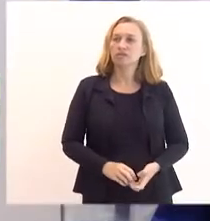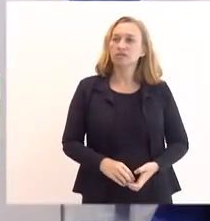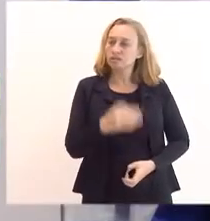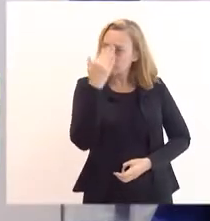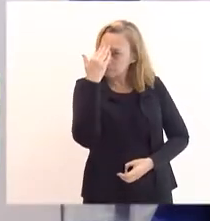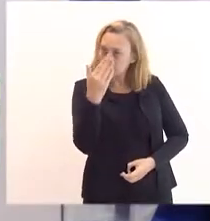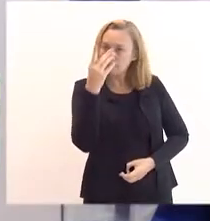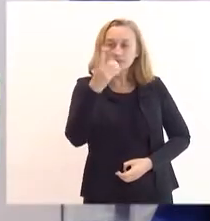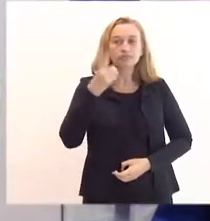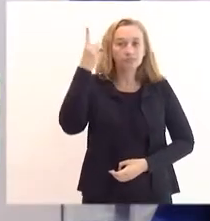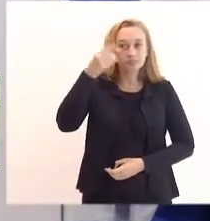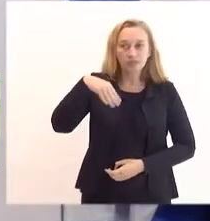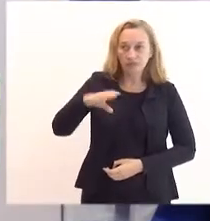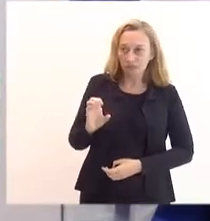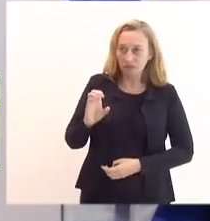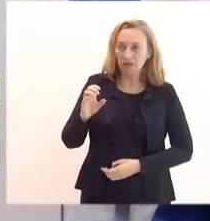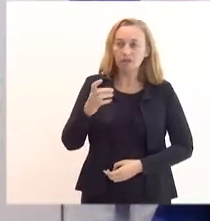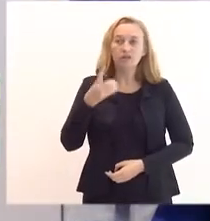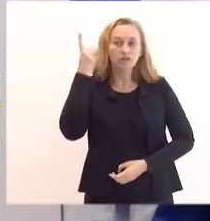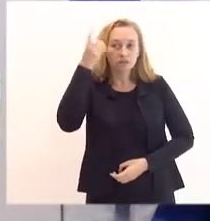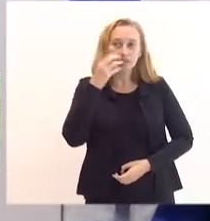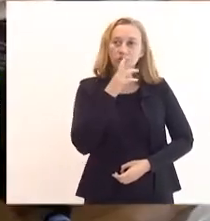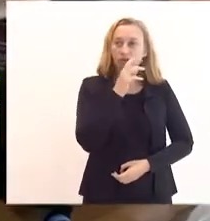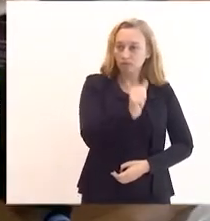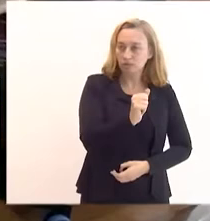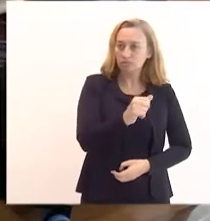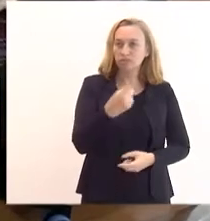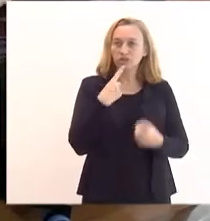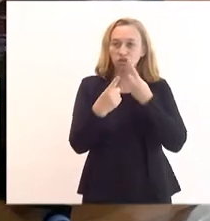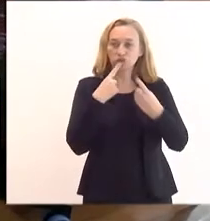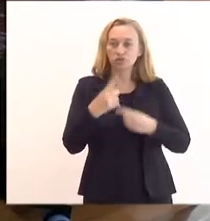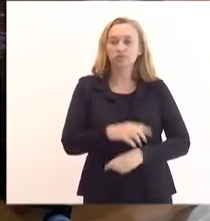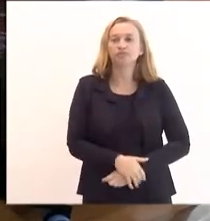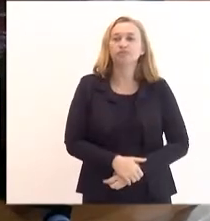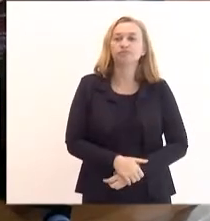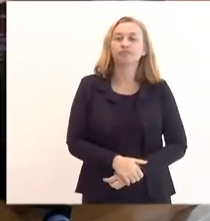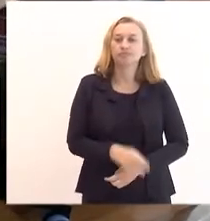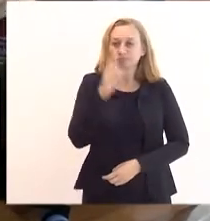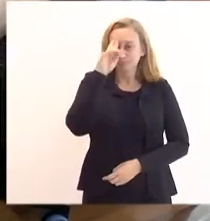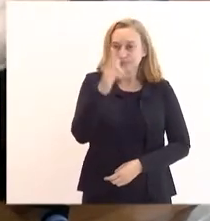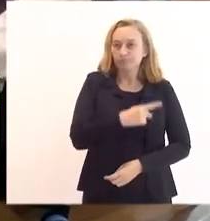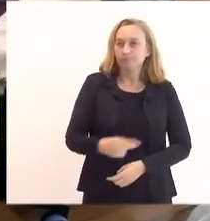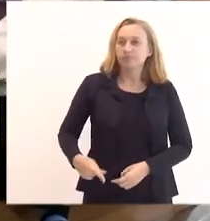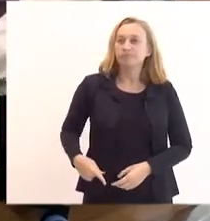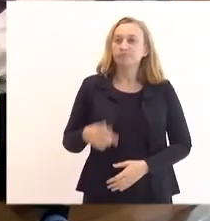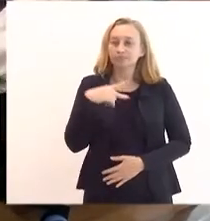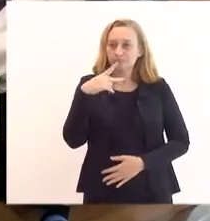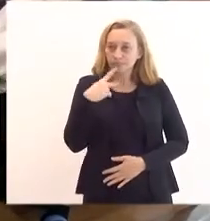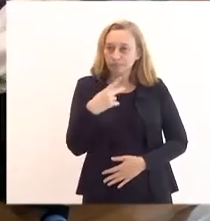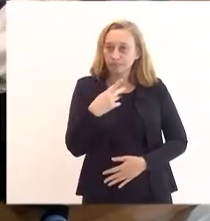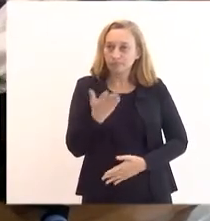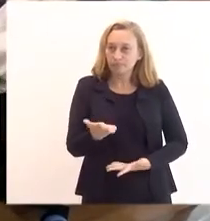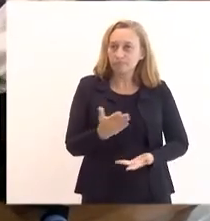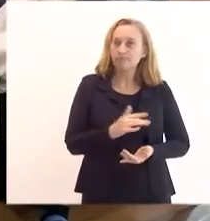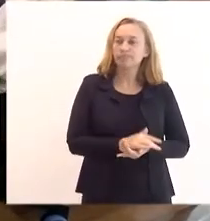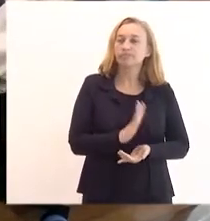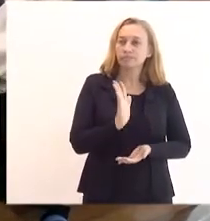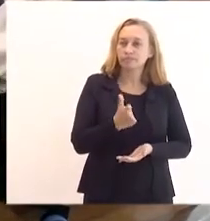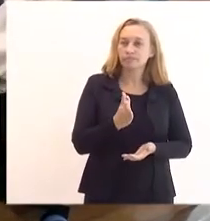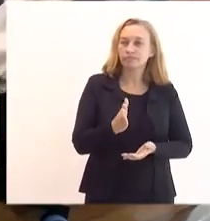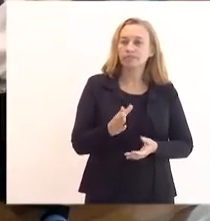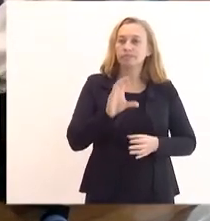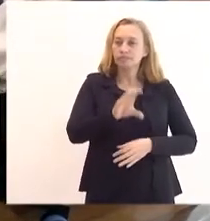Obrigado, deputado Mink. Deputado Rodrigo Amorim, para discutir. Presidente, eu fiz um discurso de participação dos demais membros na